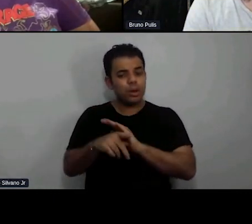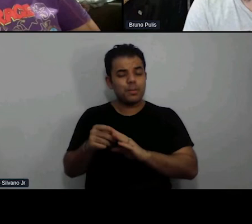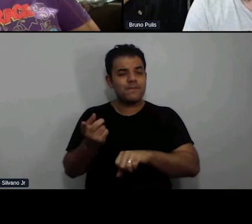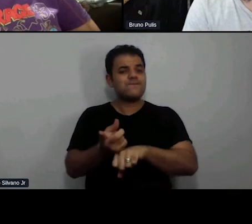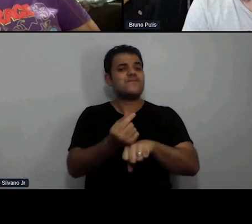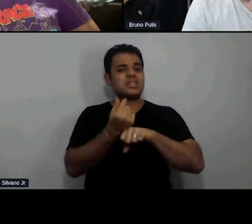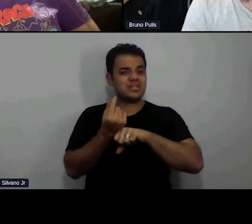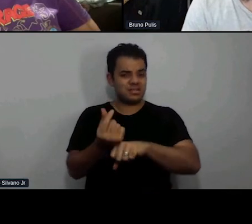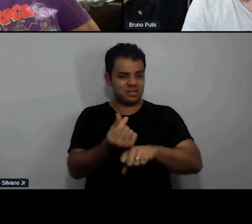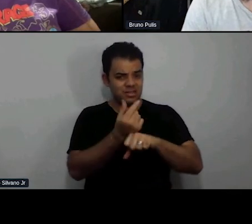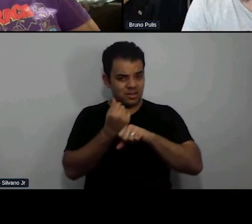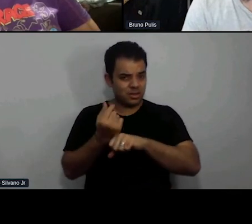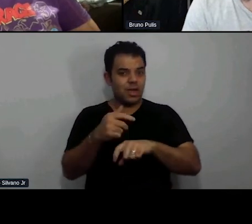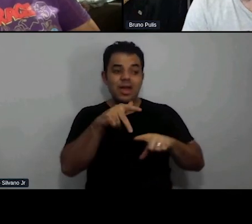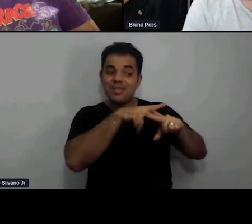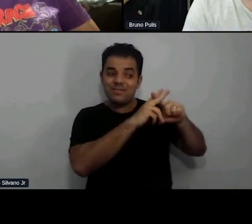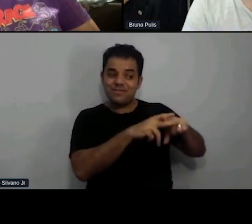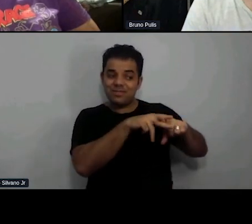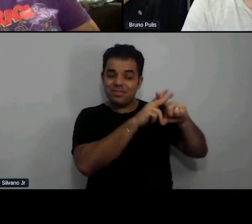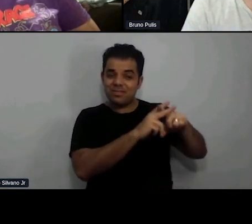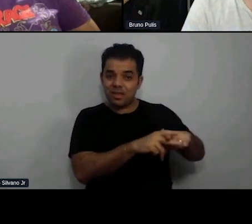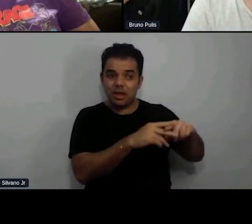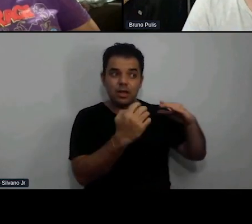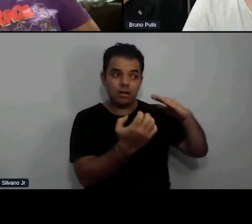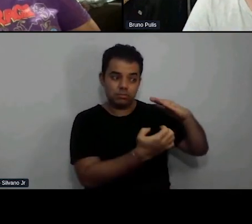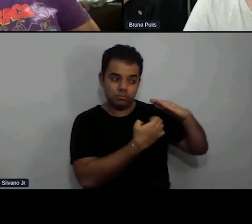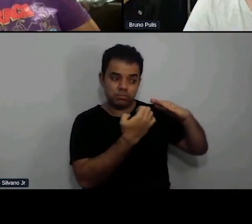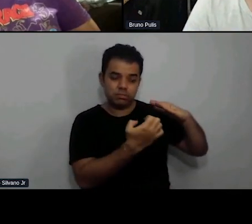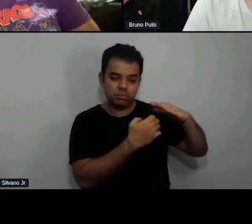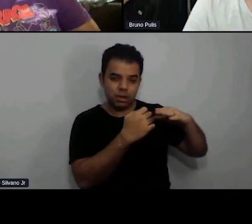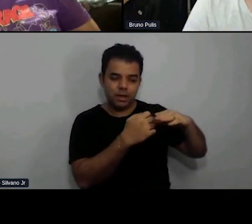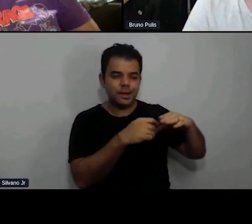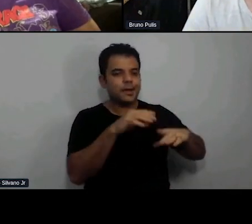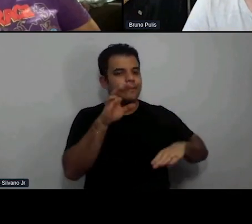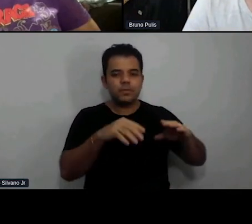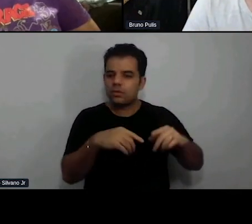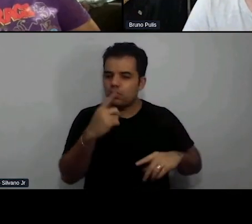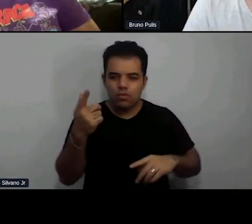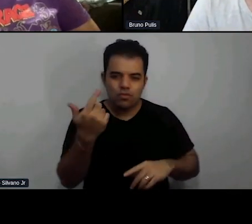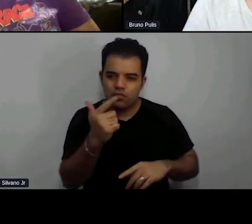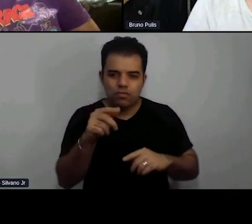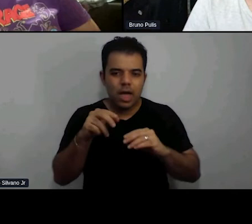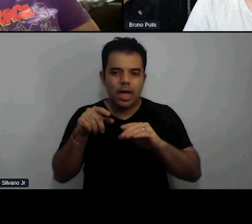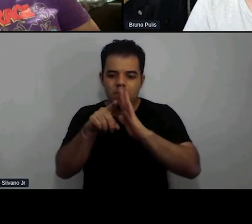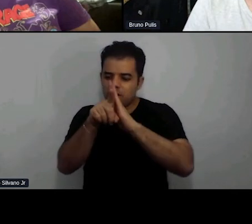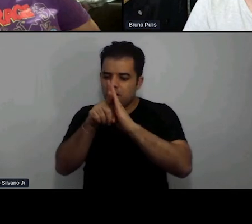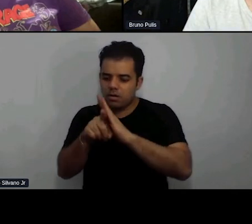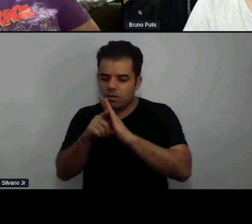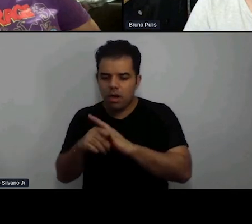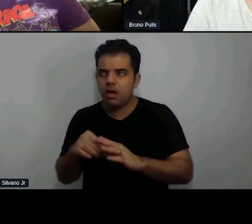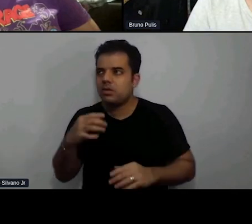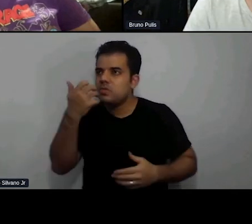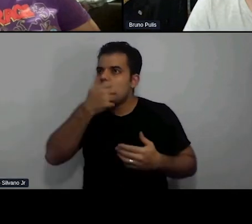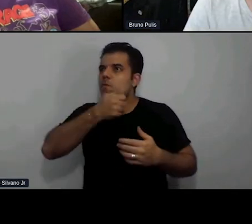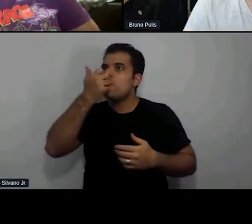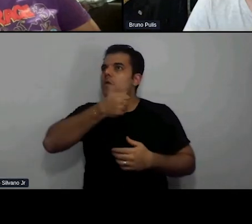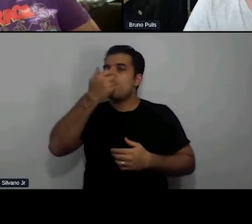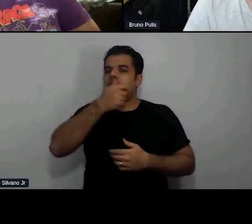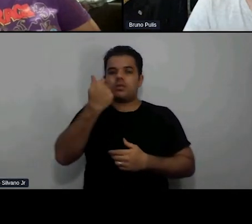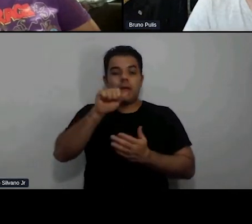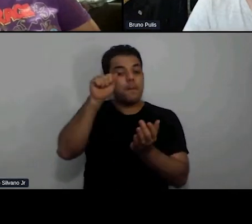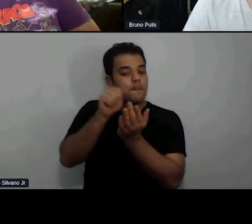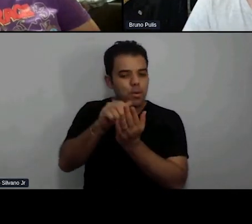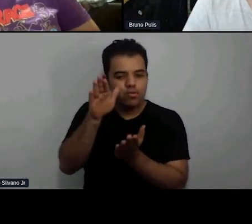mesmo utilizando ferramentas assim, não vai te livrar de uma auditoria, não vai te livrar necessariamente de uma